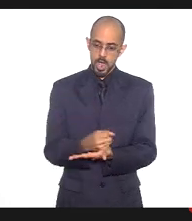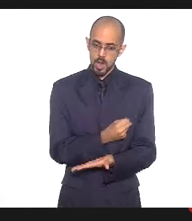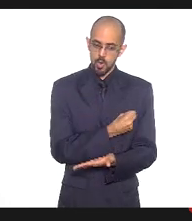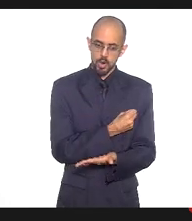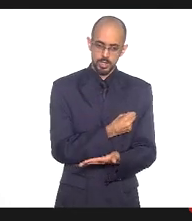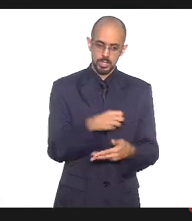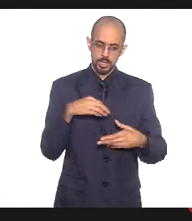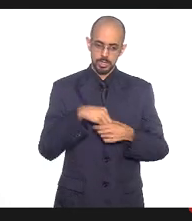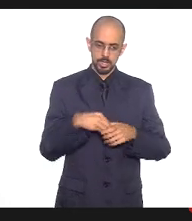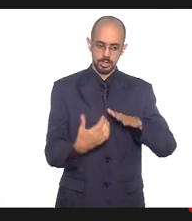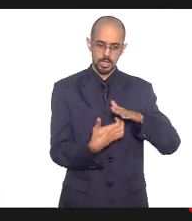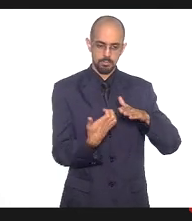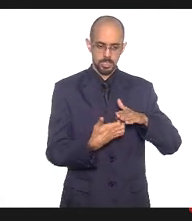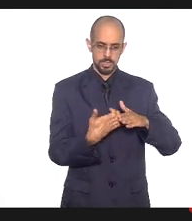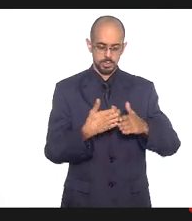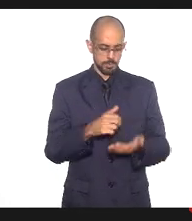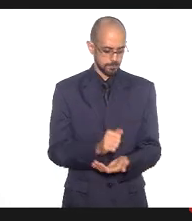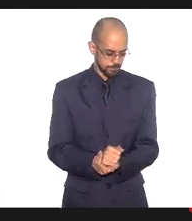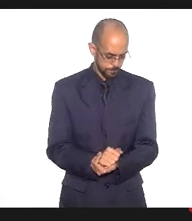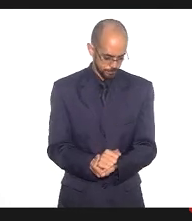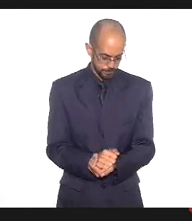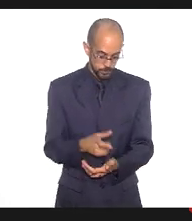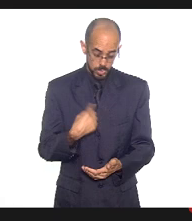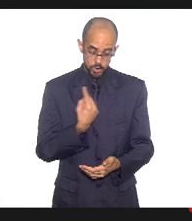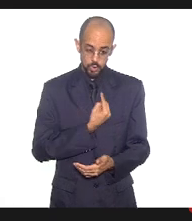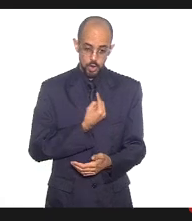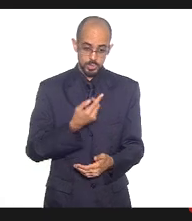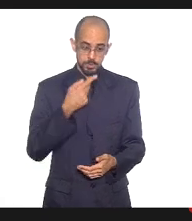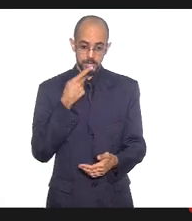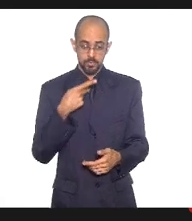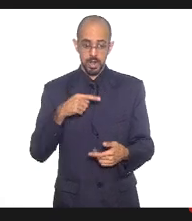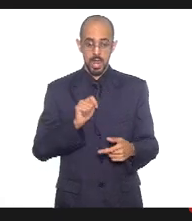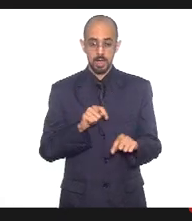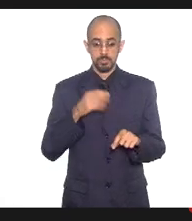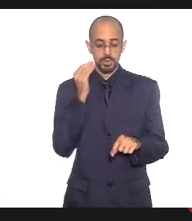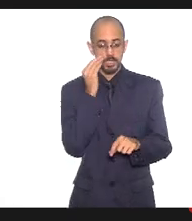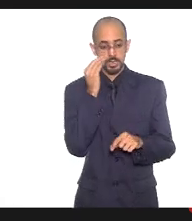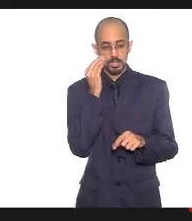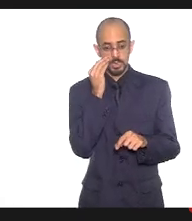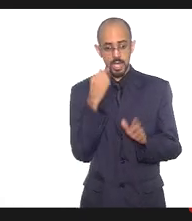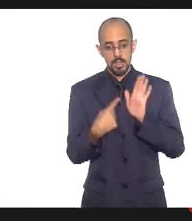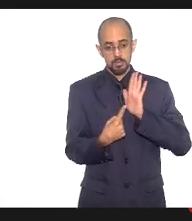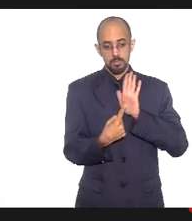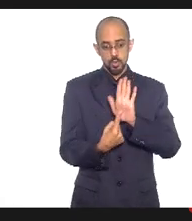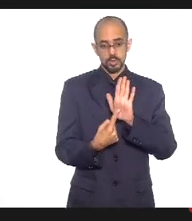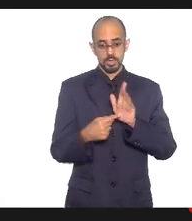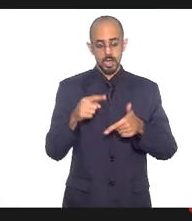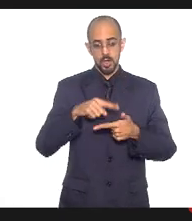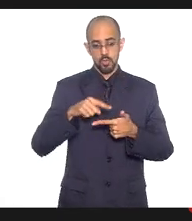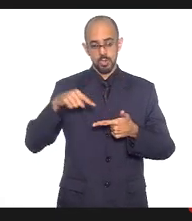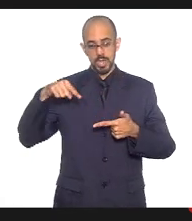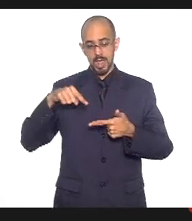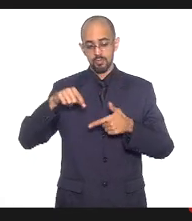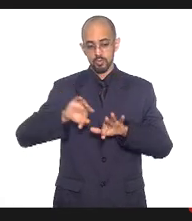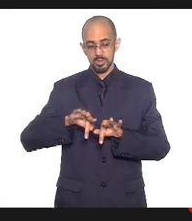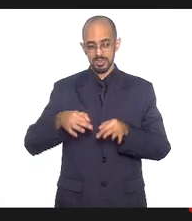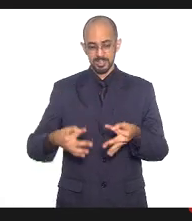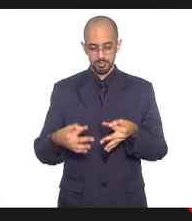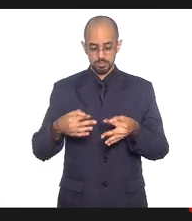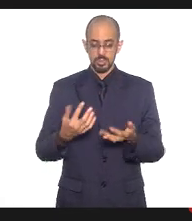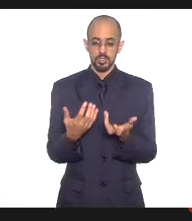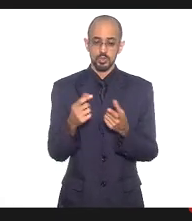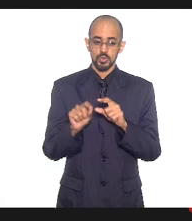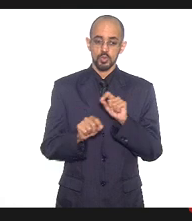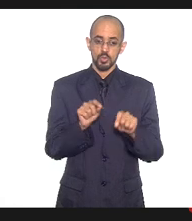dizer, a gente aqui, para fazer menção e tentar ilustrar de forma gráfica, forma mais simples possível,